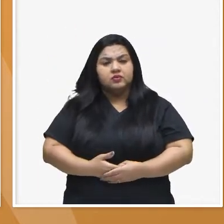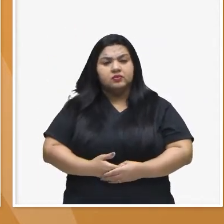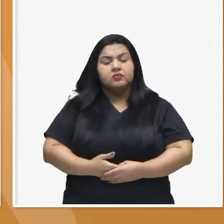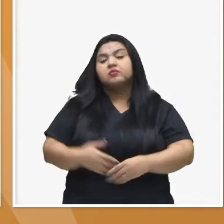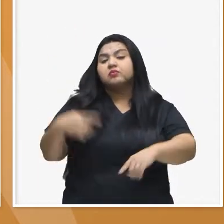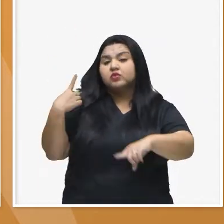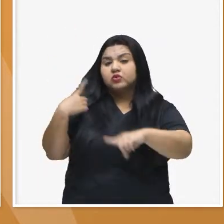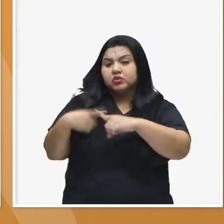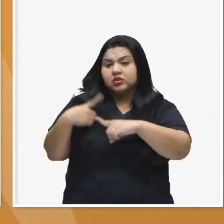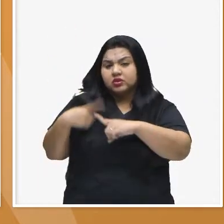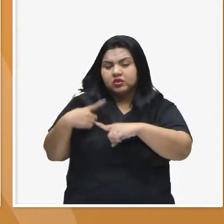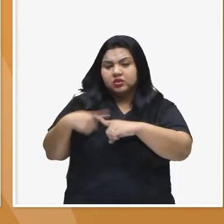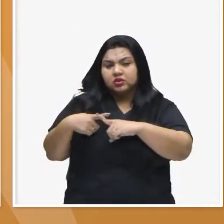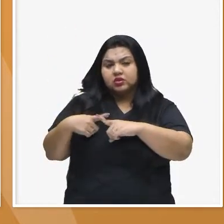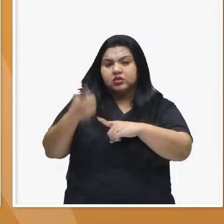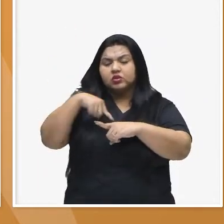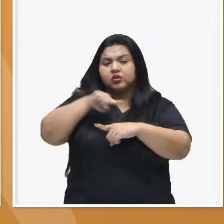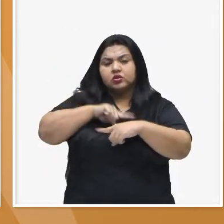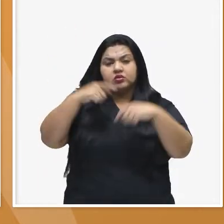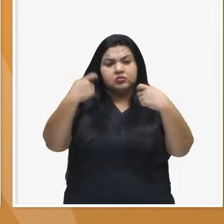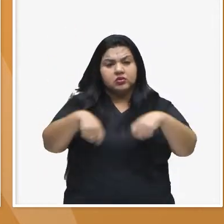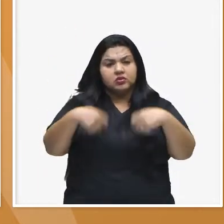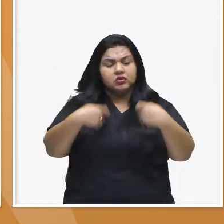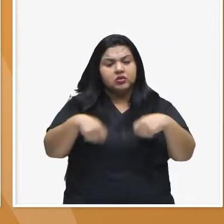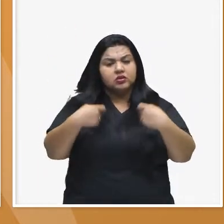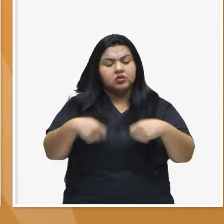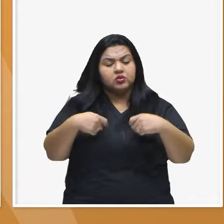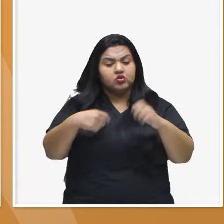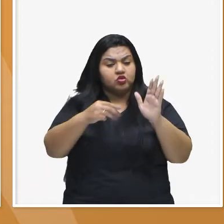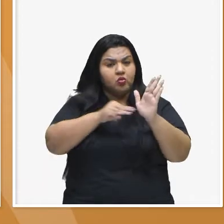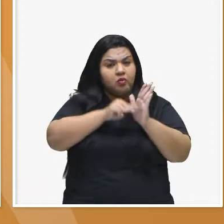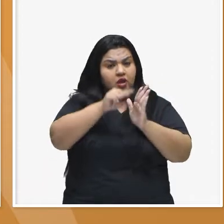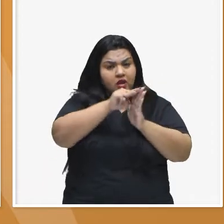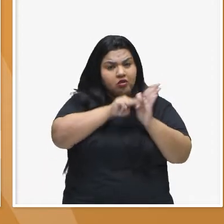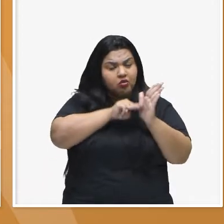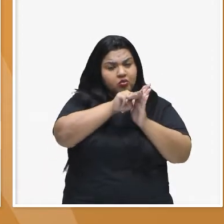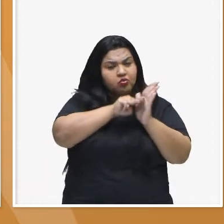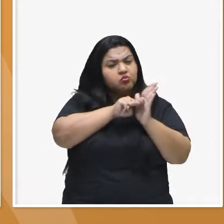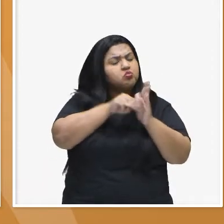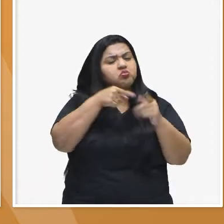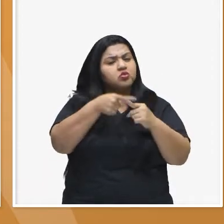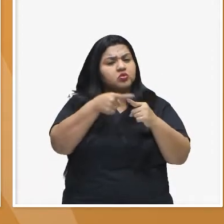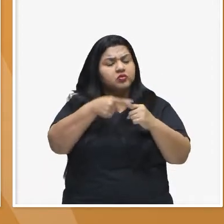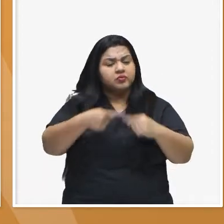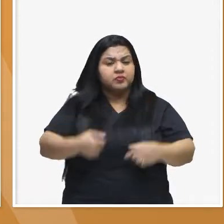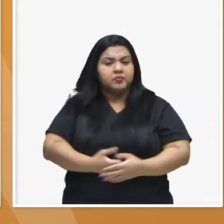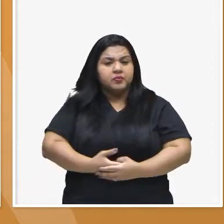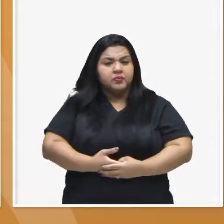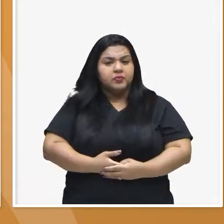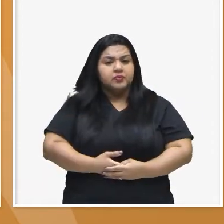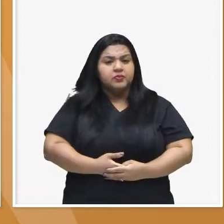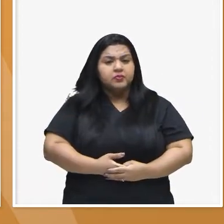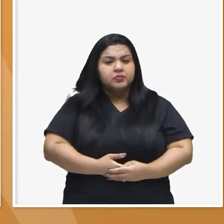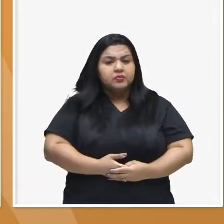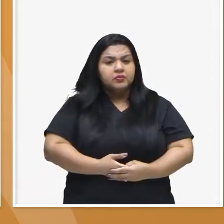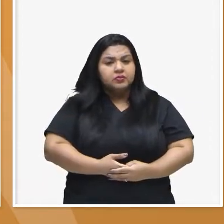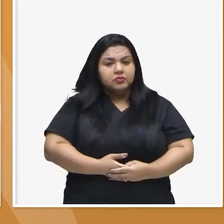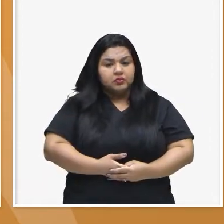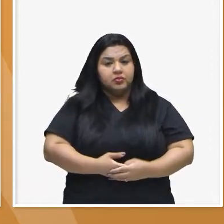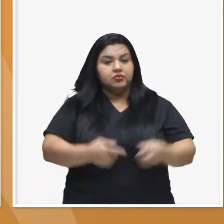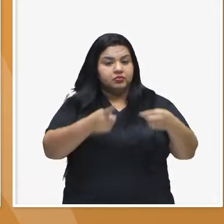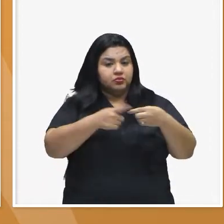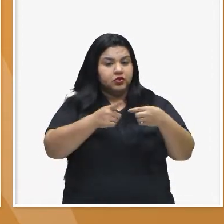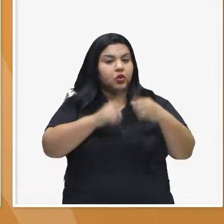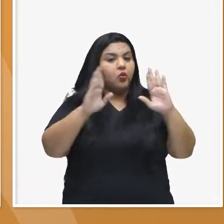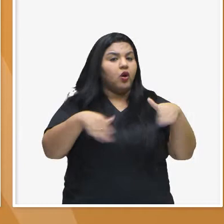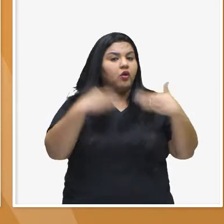que que nós precisamos de um método? qual a importância do